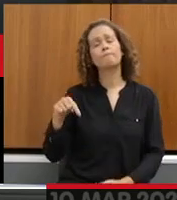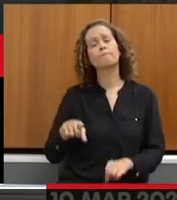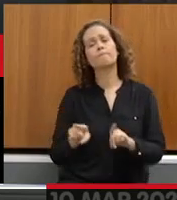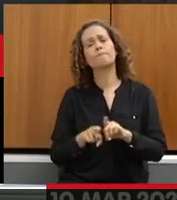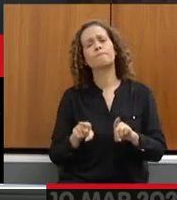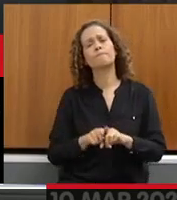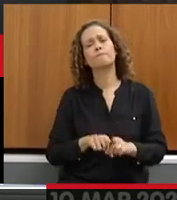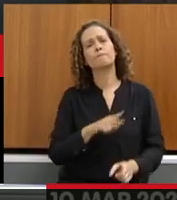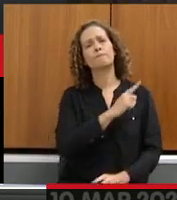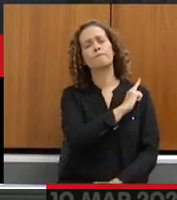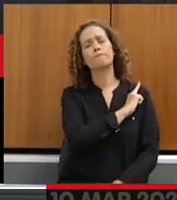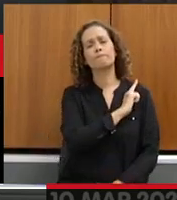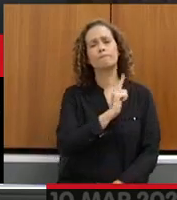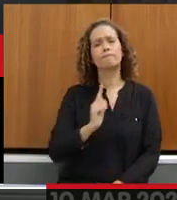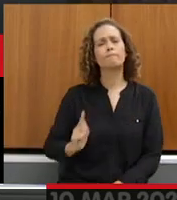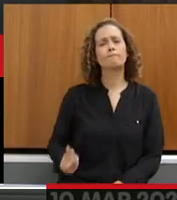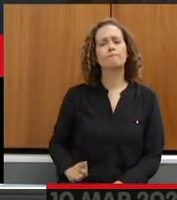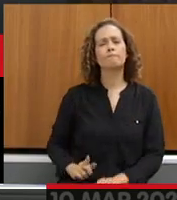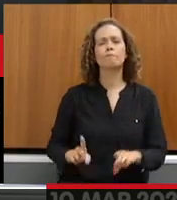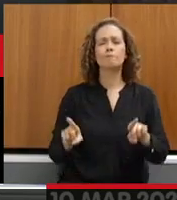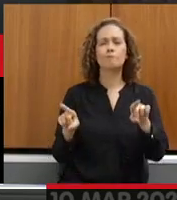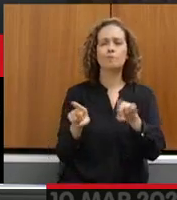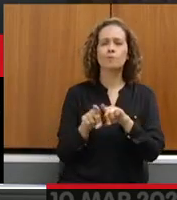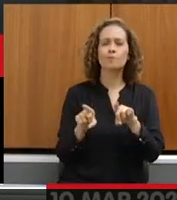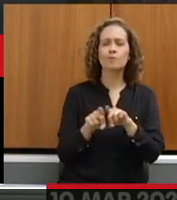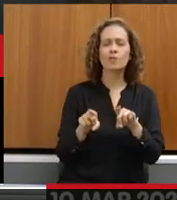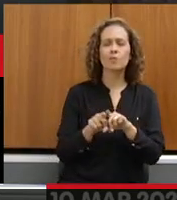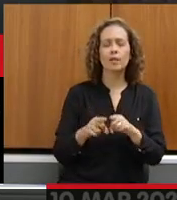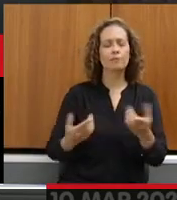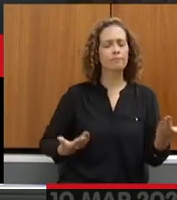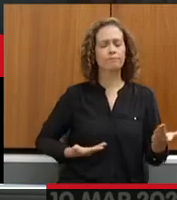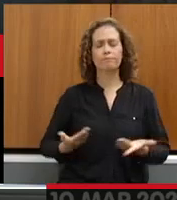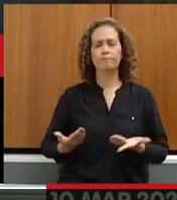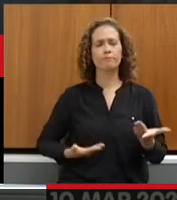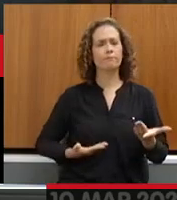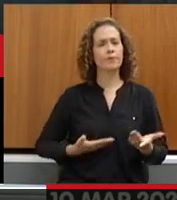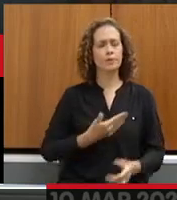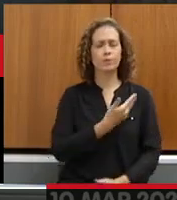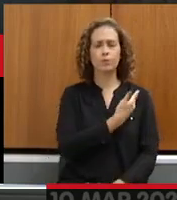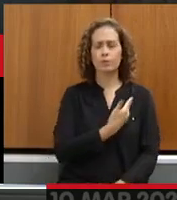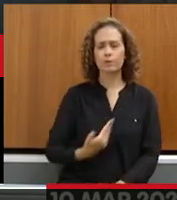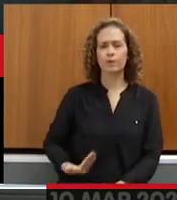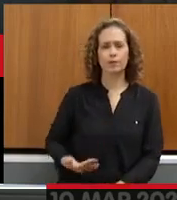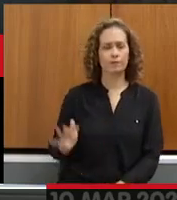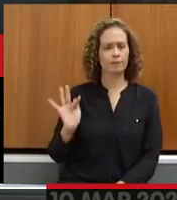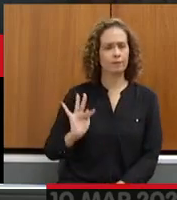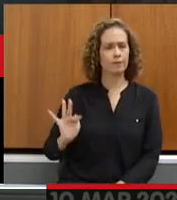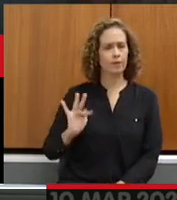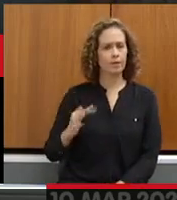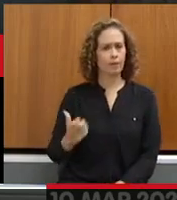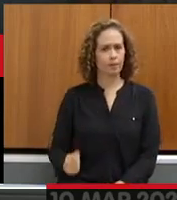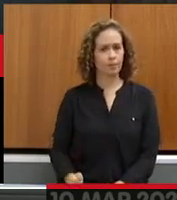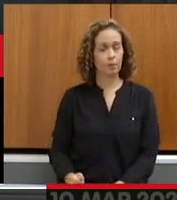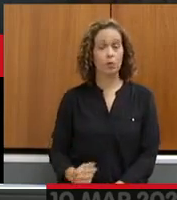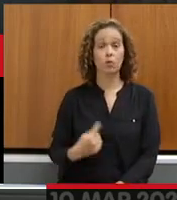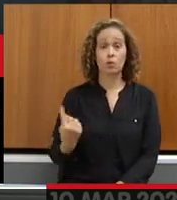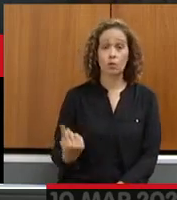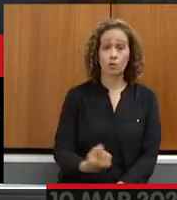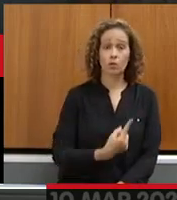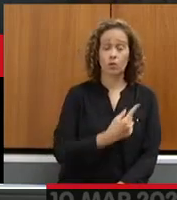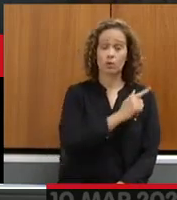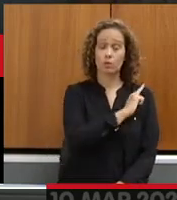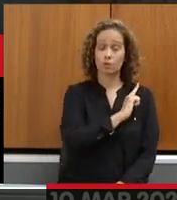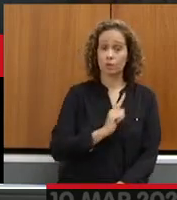tem sido subserviência e ao governo federal o próximo vernador ele não quis foi para